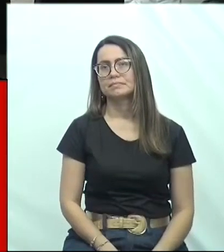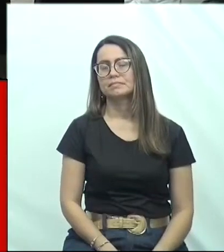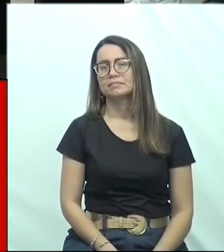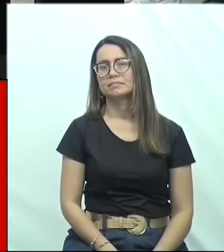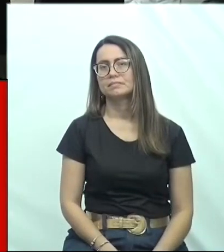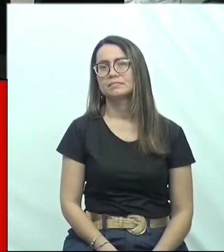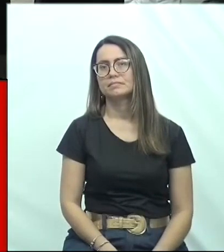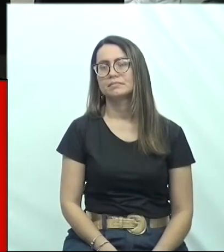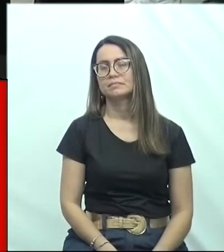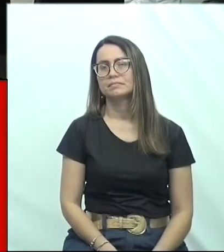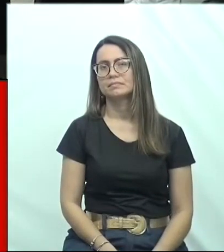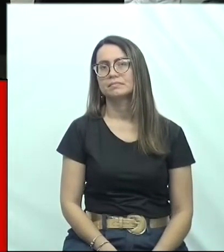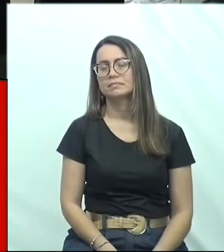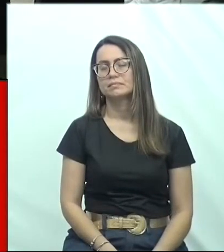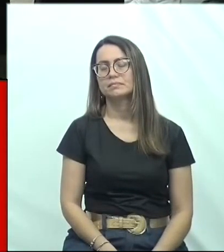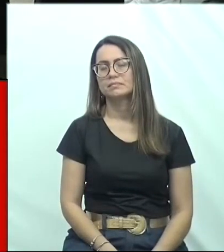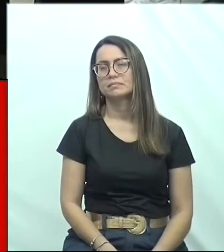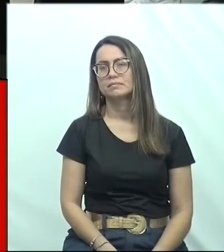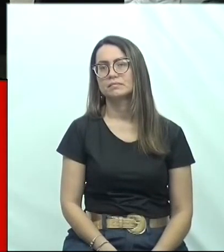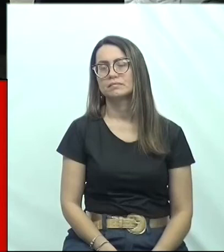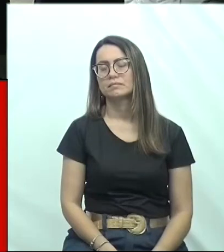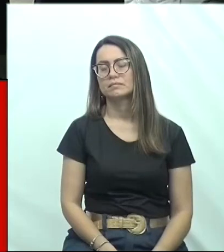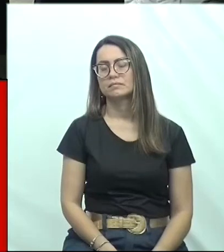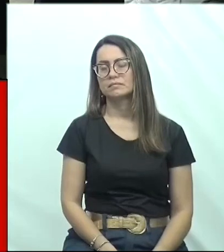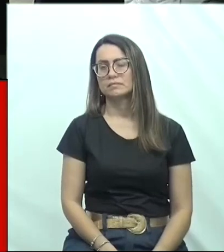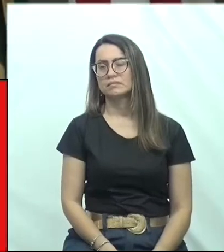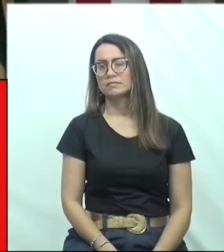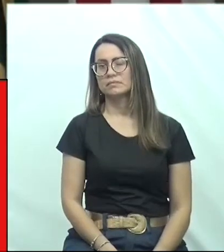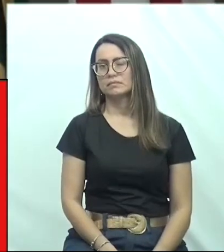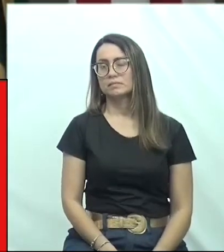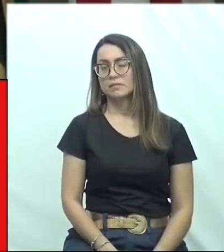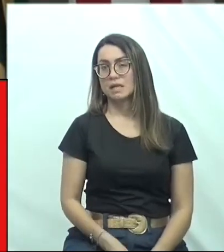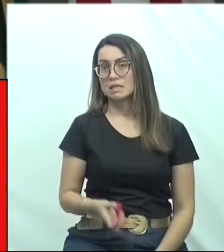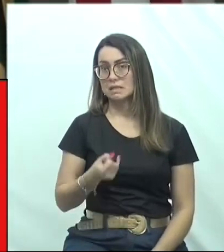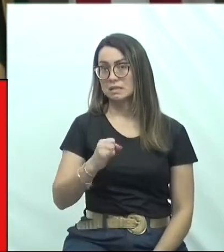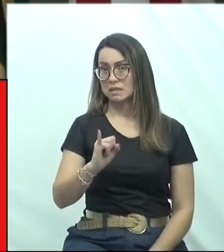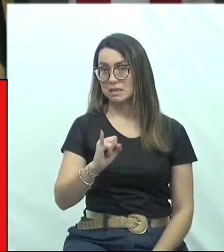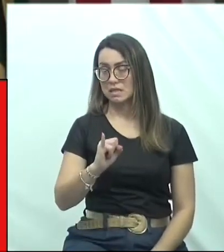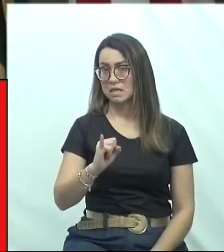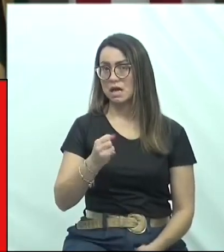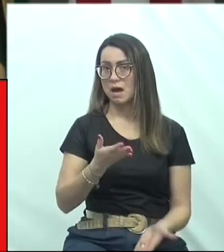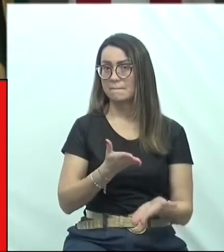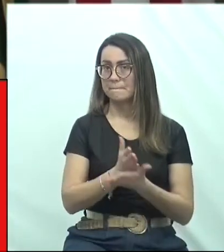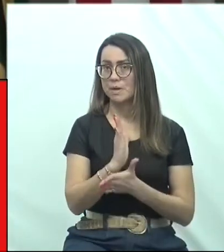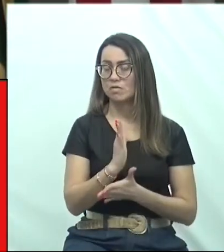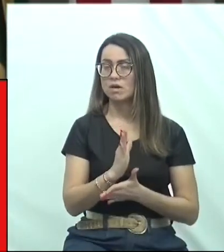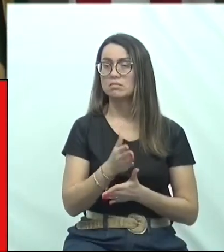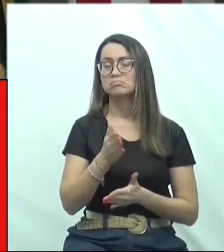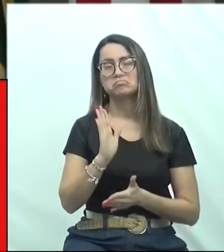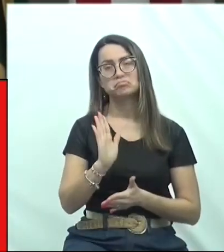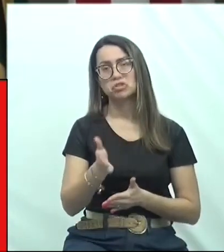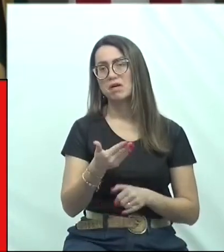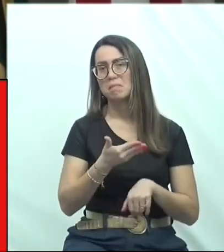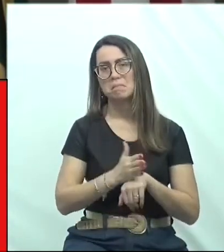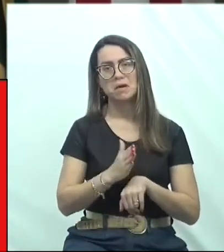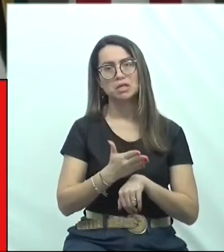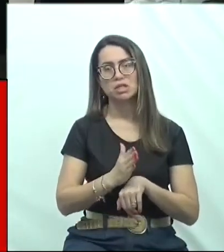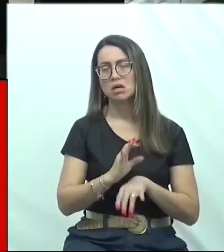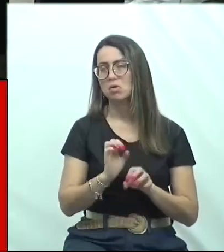O prazo, ele começa a partir do momento aprovado, vai ser sancionado e em seguida já vai ser colocado em prática.